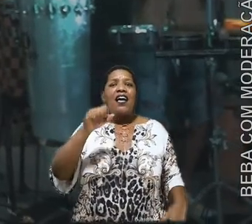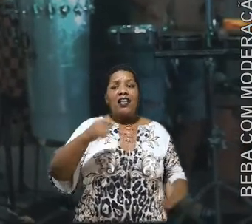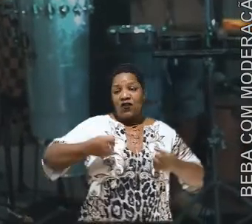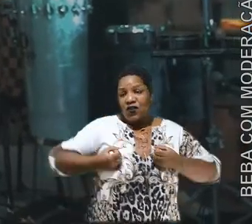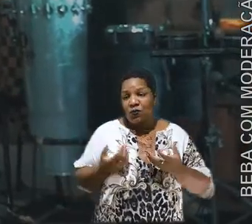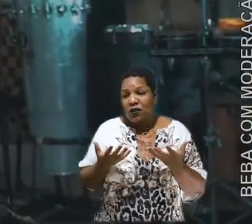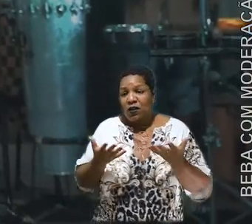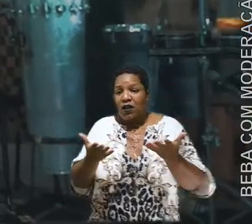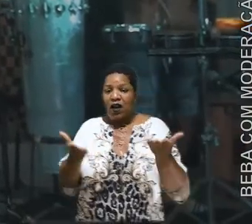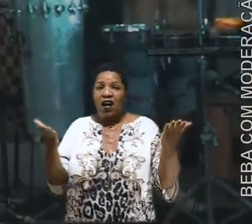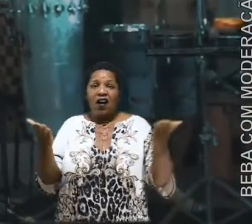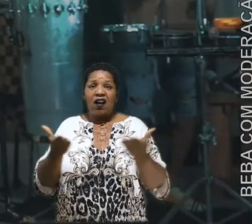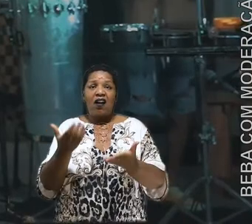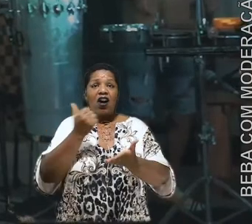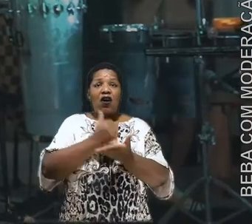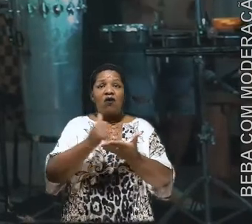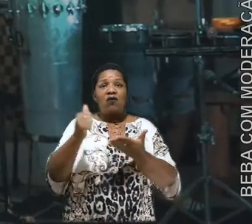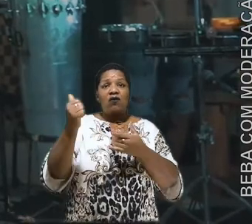agora